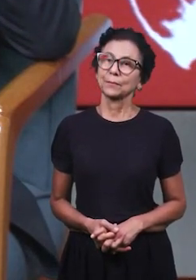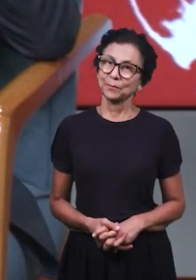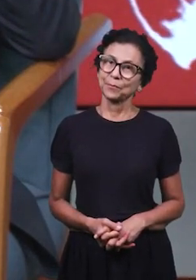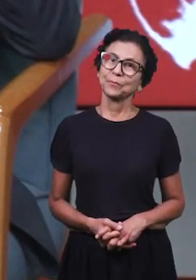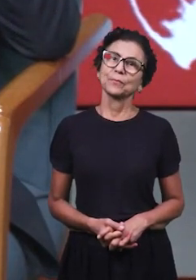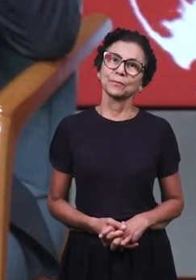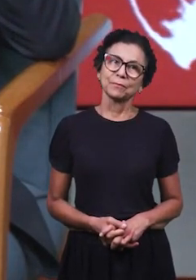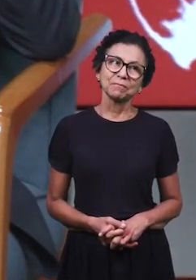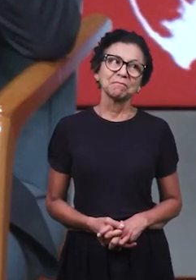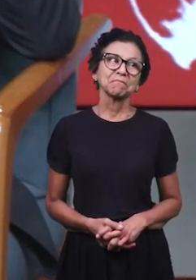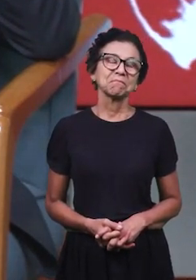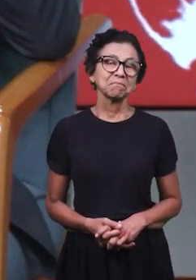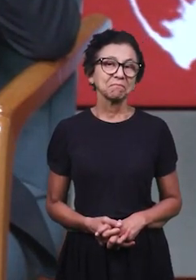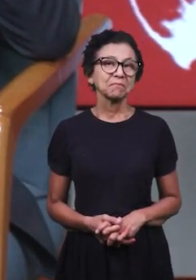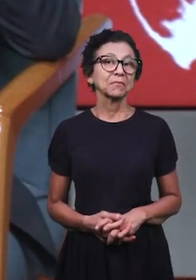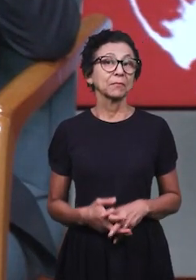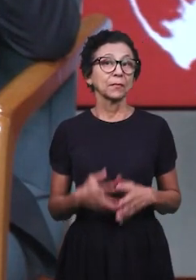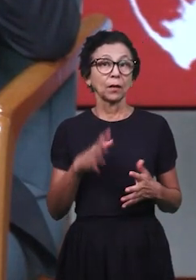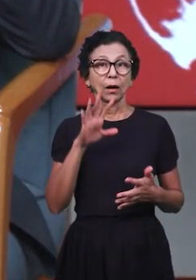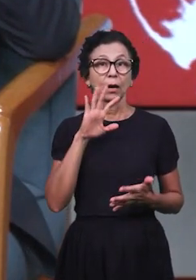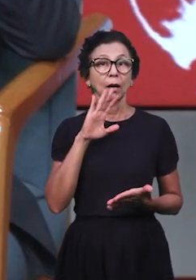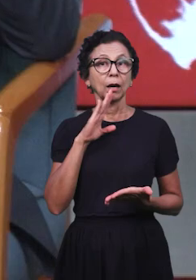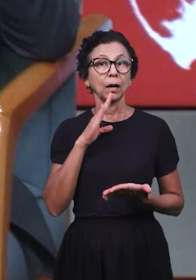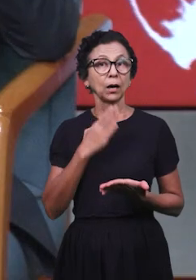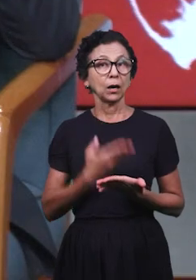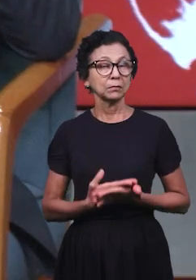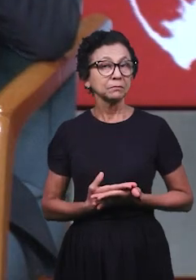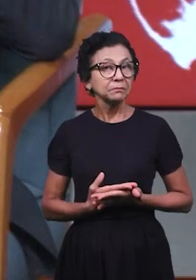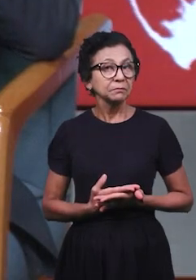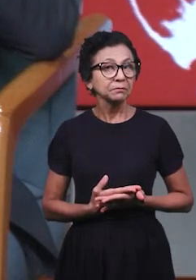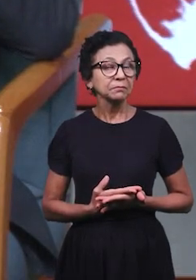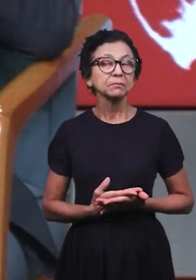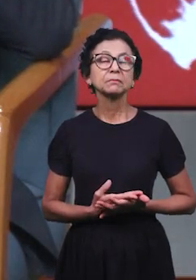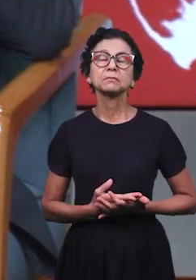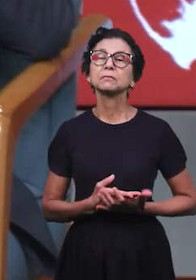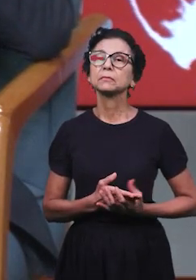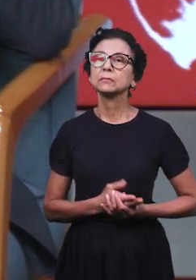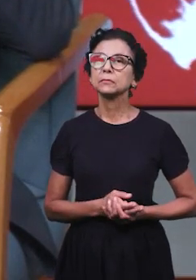É incrível isso, mas é, na verdade, o que